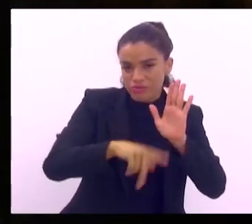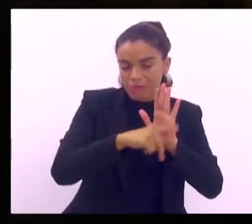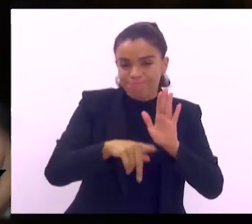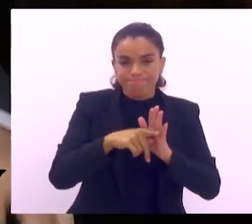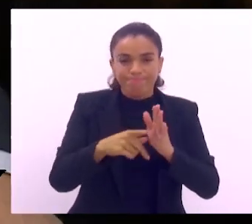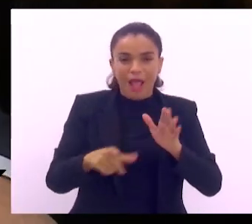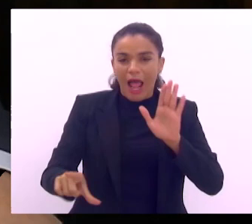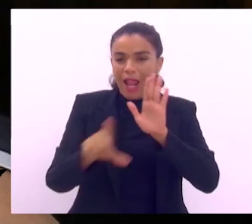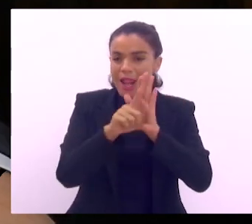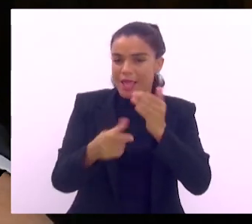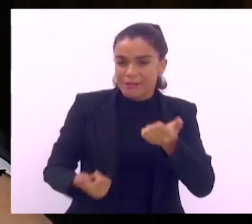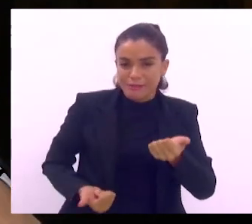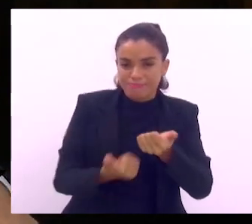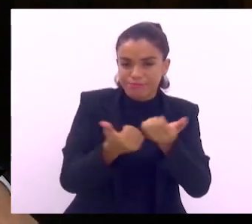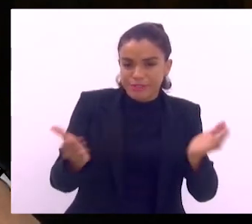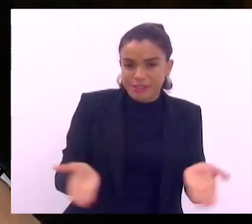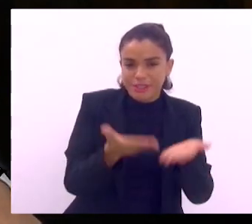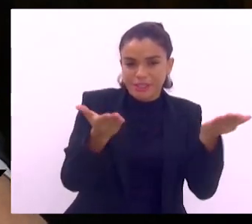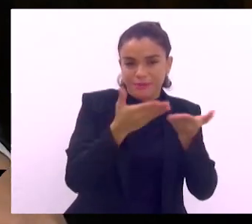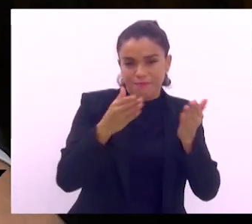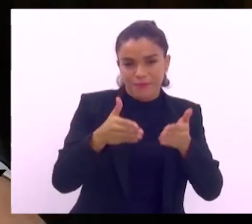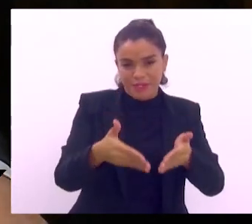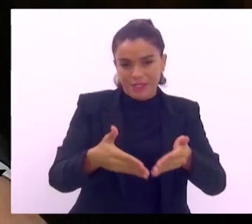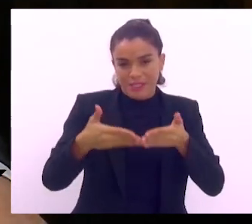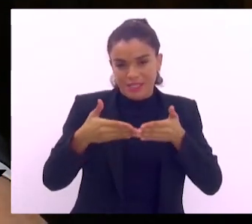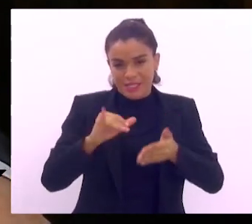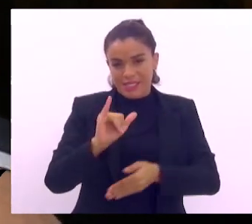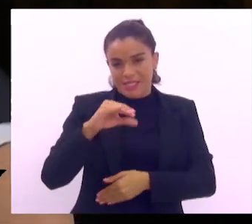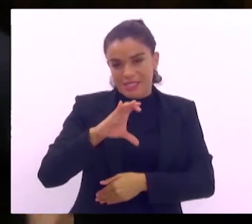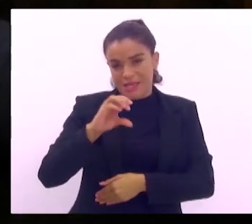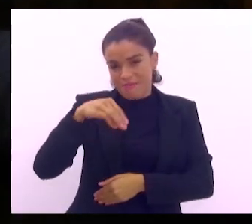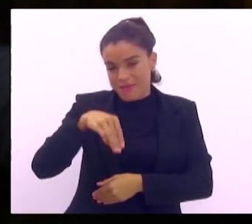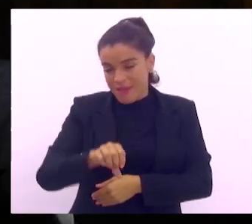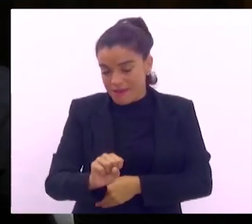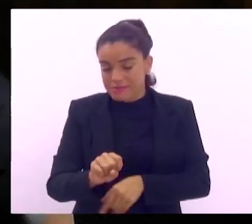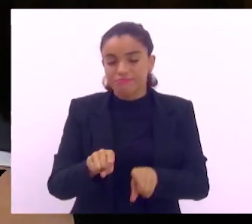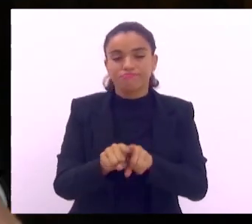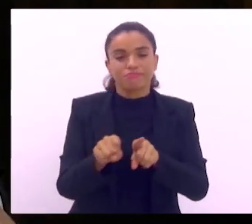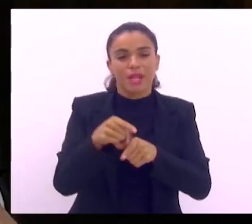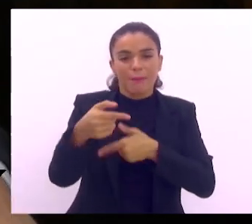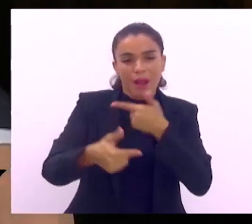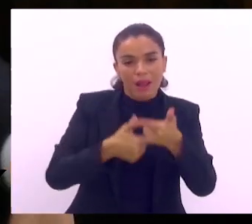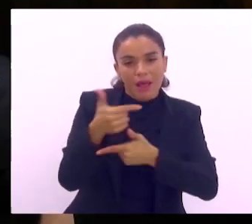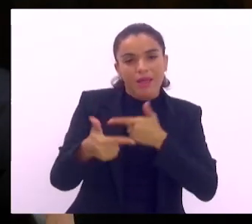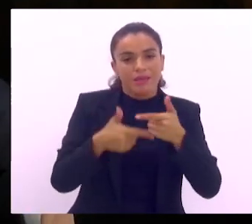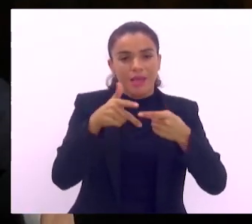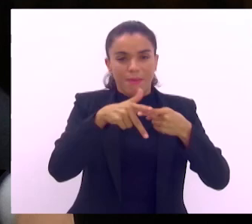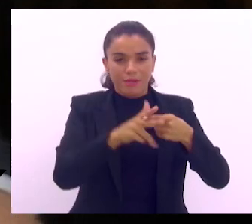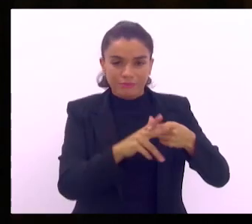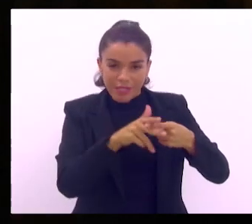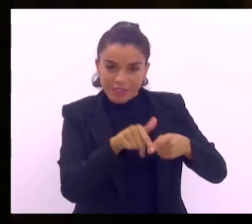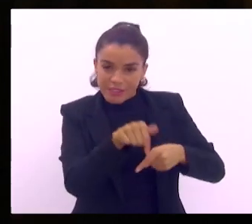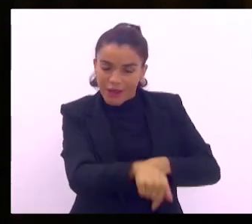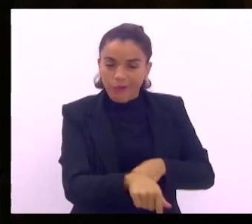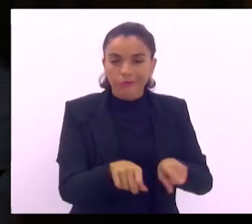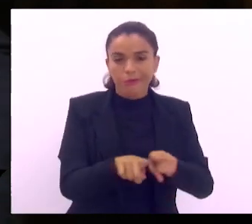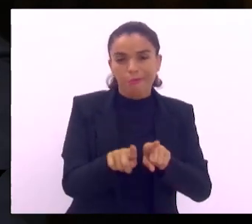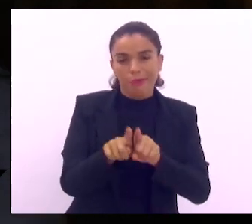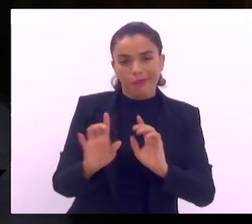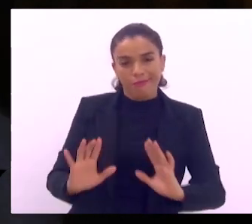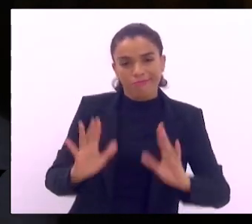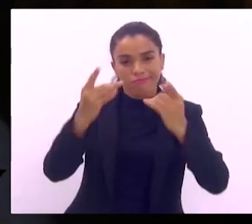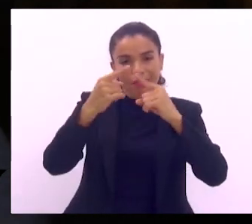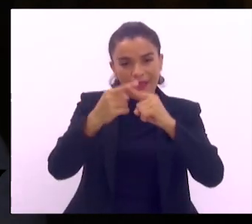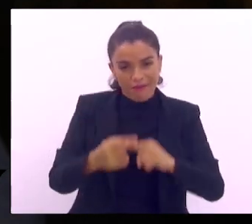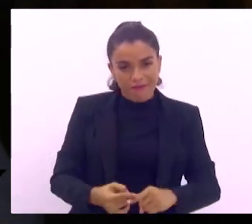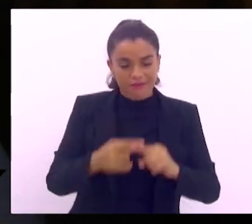principalmente da lei de incentivo estadual, do ICMS, para que a gente possa trabalhar na manutenção desses projetos, na realização de grandes eventos,